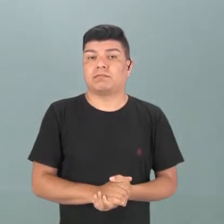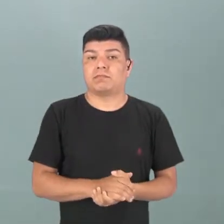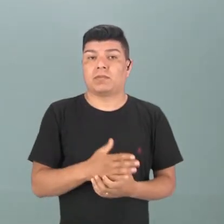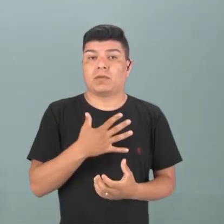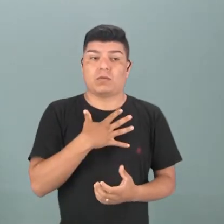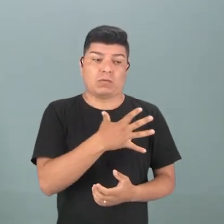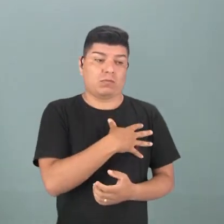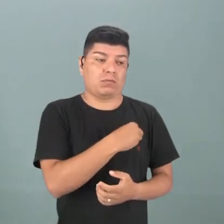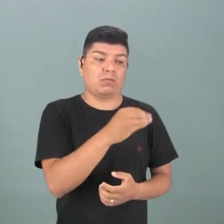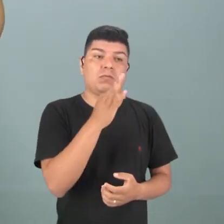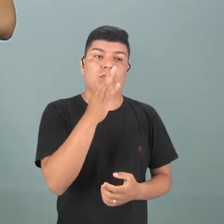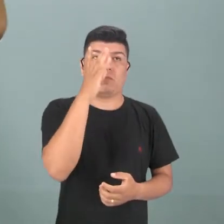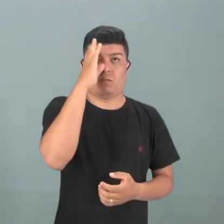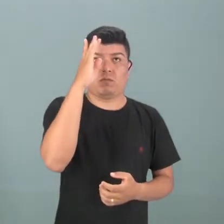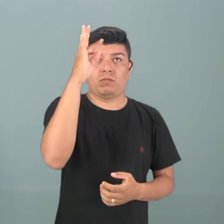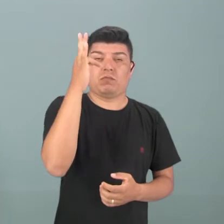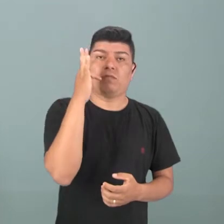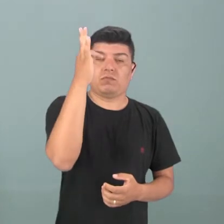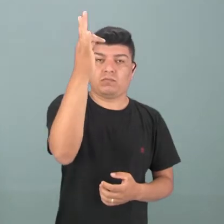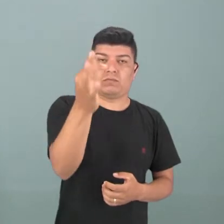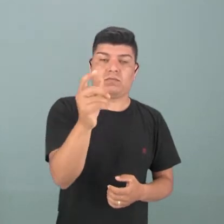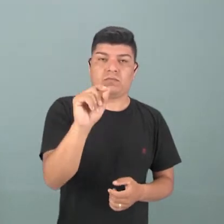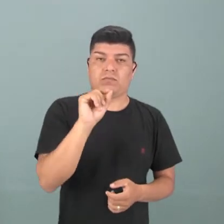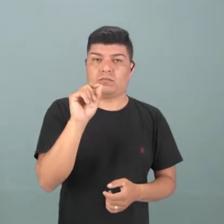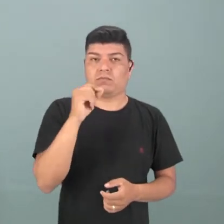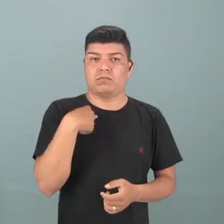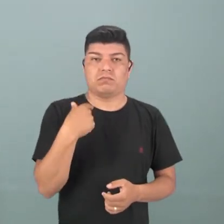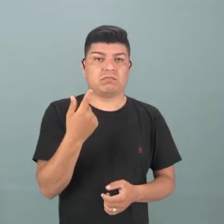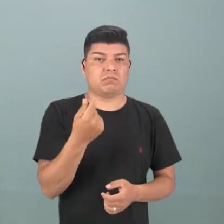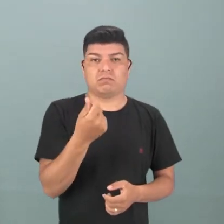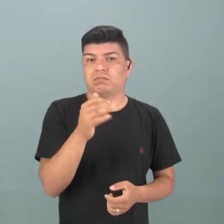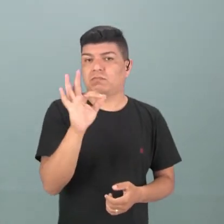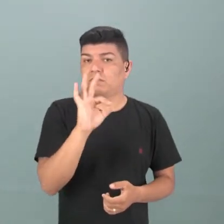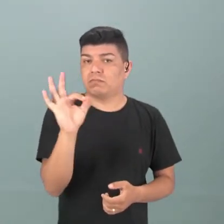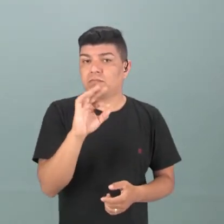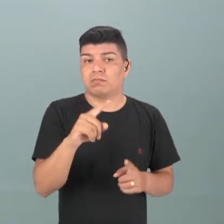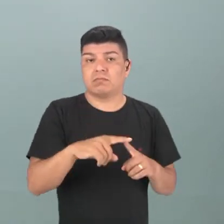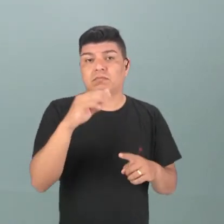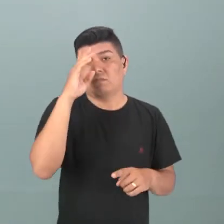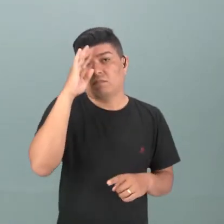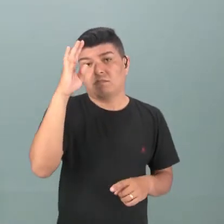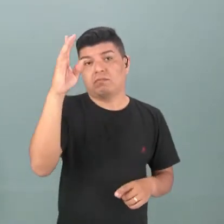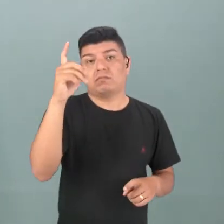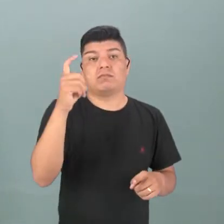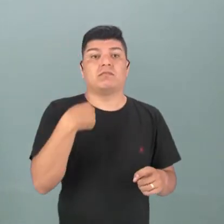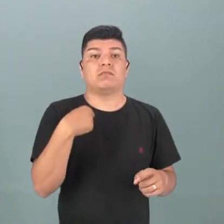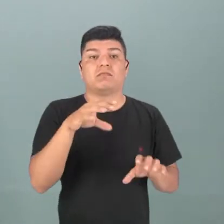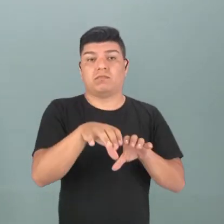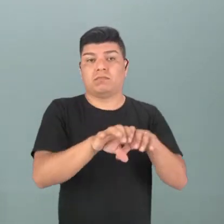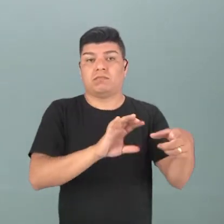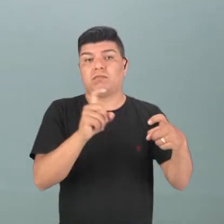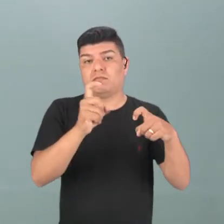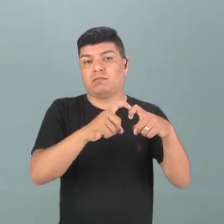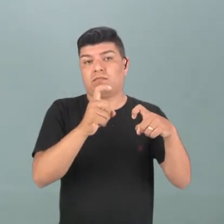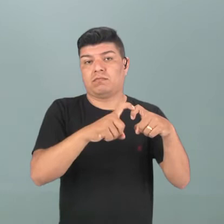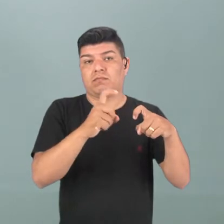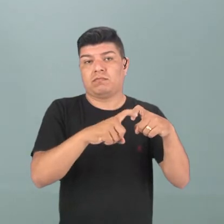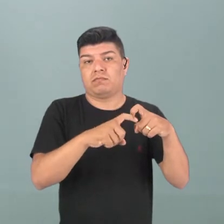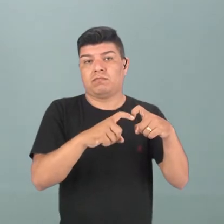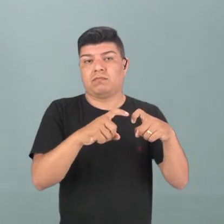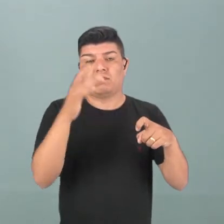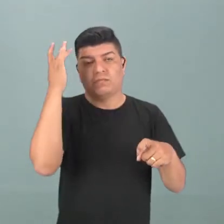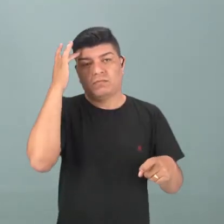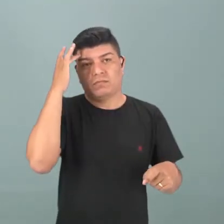meu filho, eu sonho que o meu filho, né, o pai está lá, às vezes não tem condição nenhuma, mas ele sonha com o filho de ser doutor. Ele acha que a pessoa vem